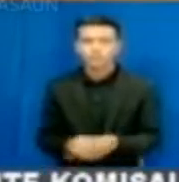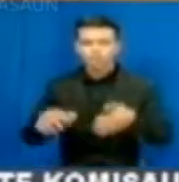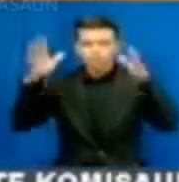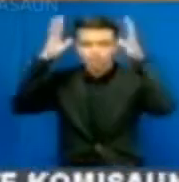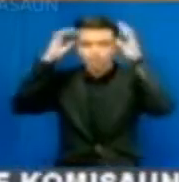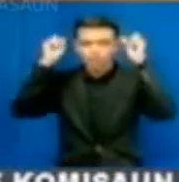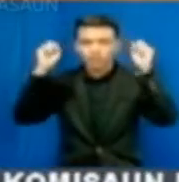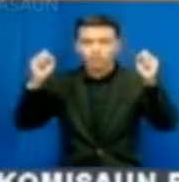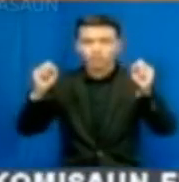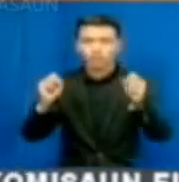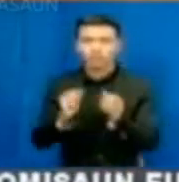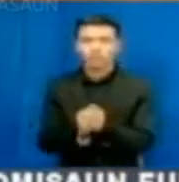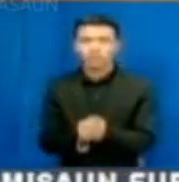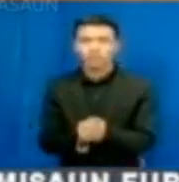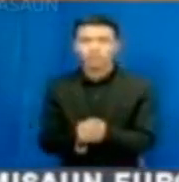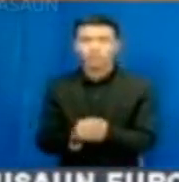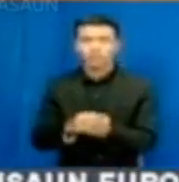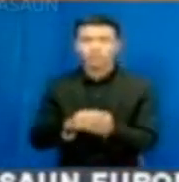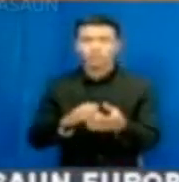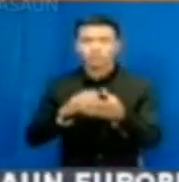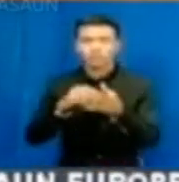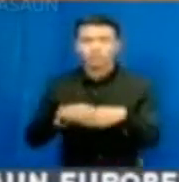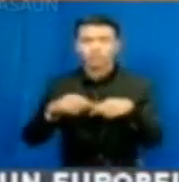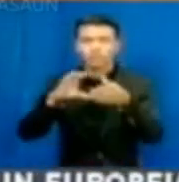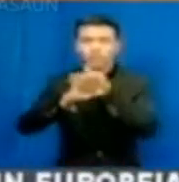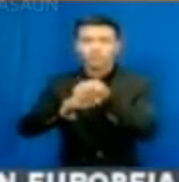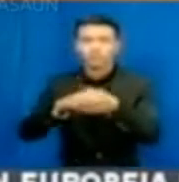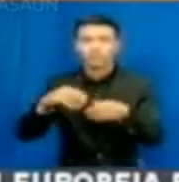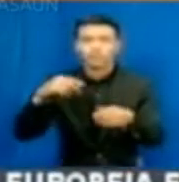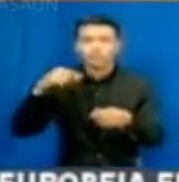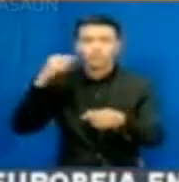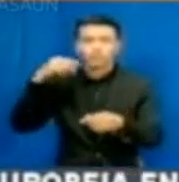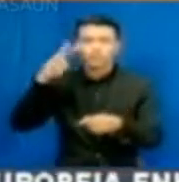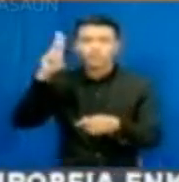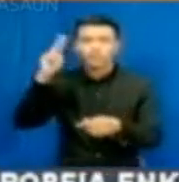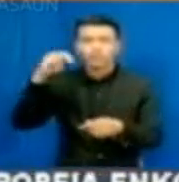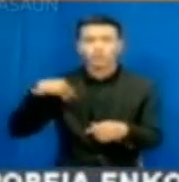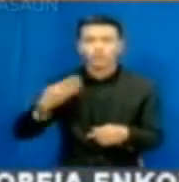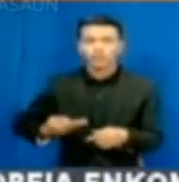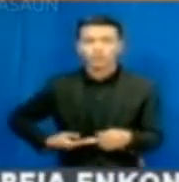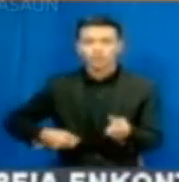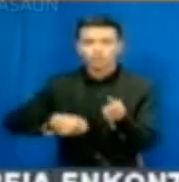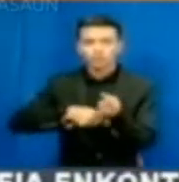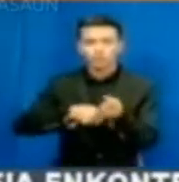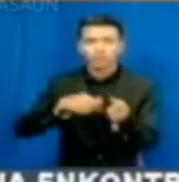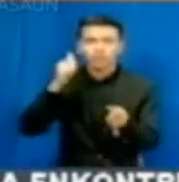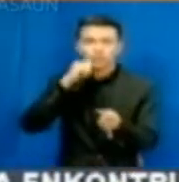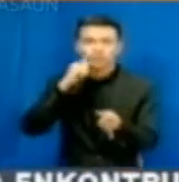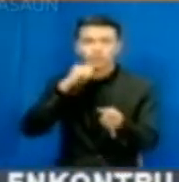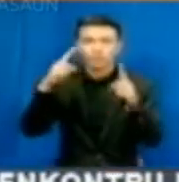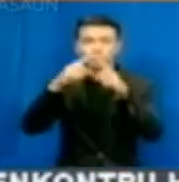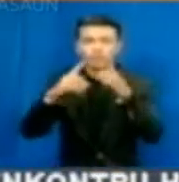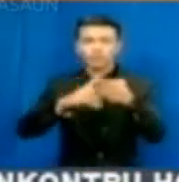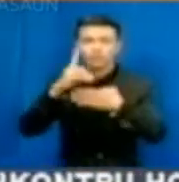President of the Republic solicita UN Human a to continue em poder afeto e participativa e processo de desenvolvimento